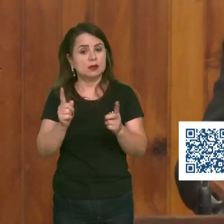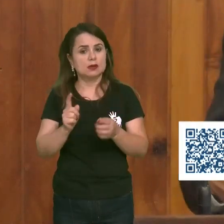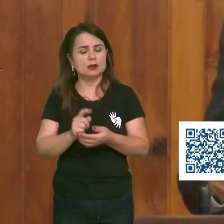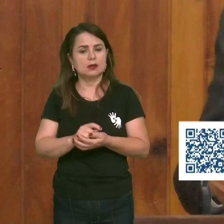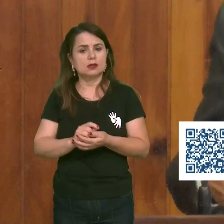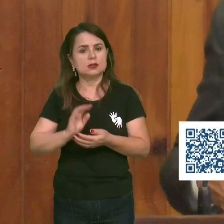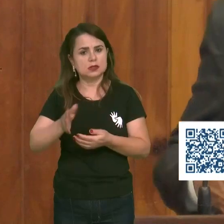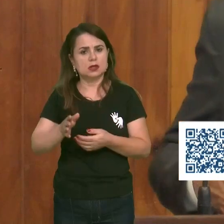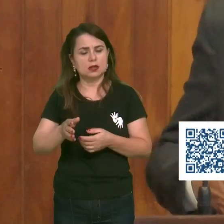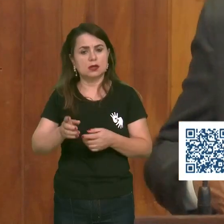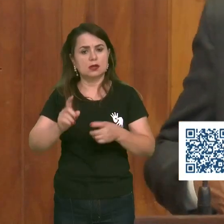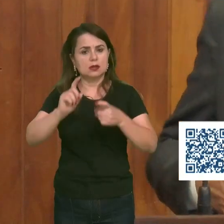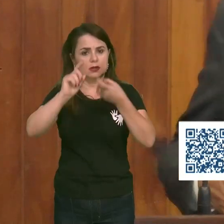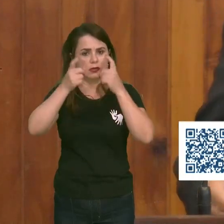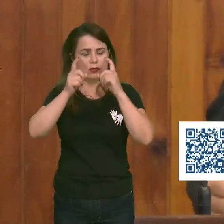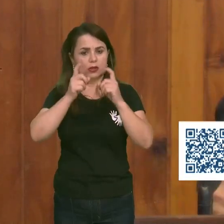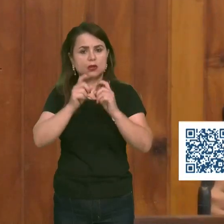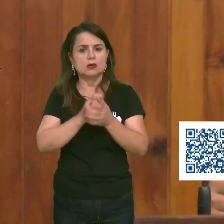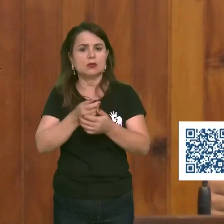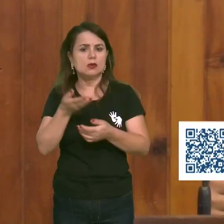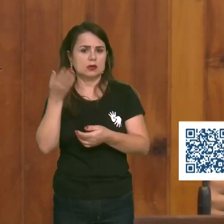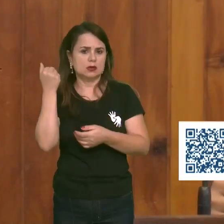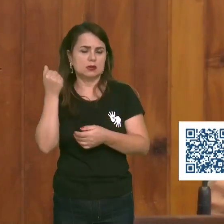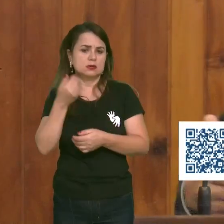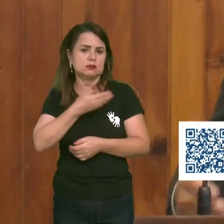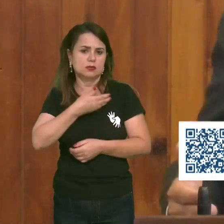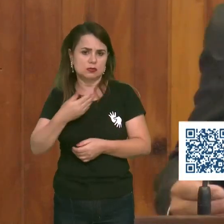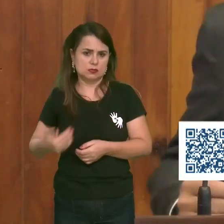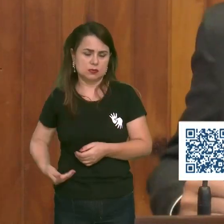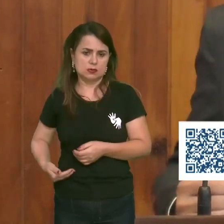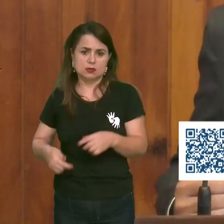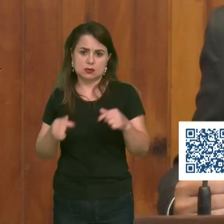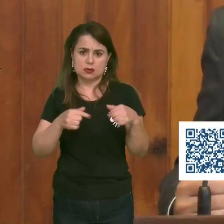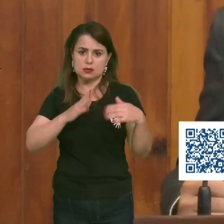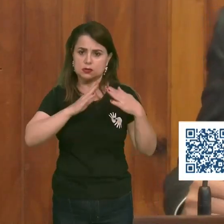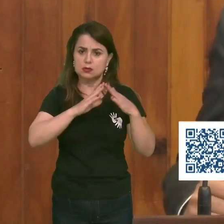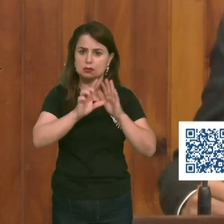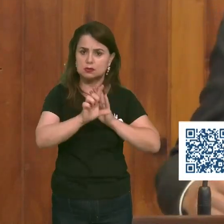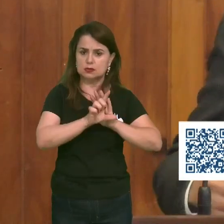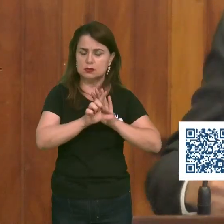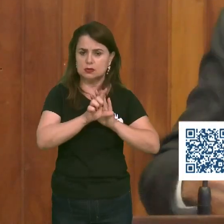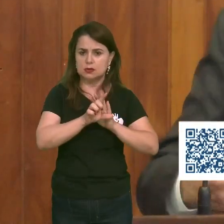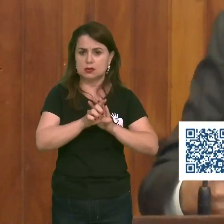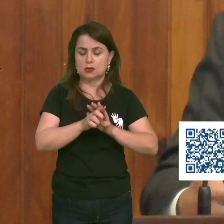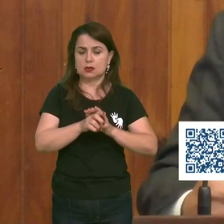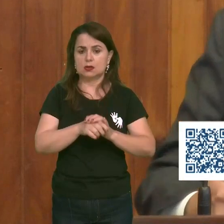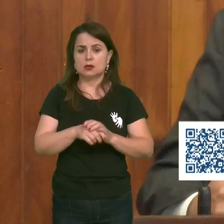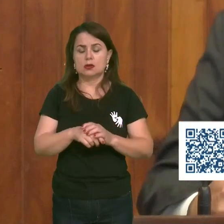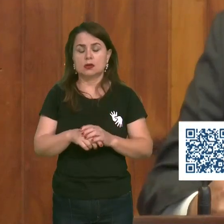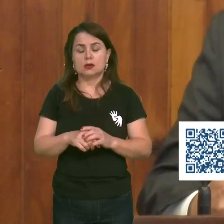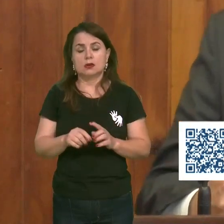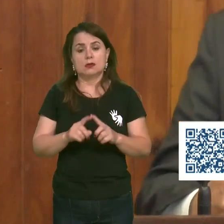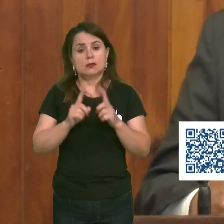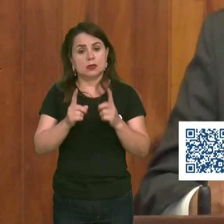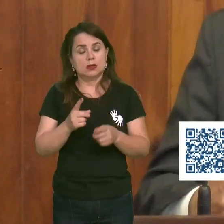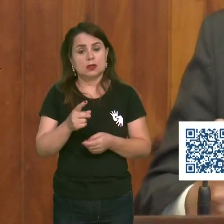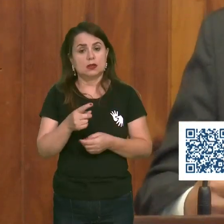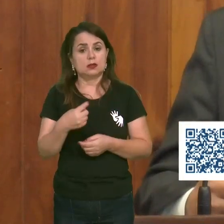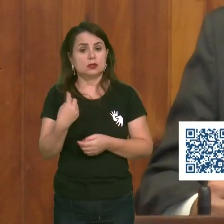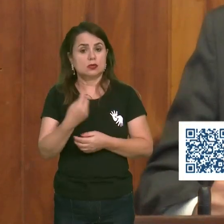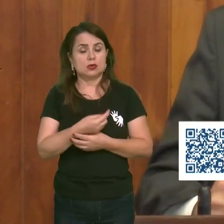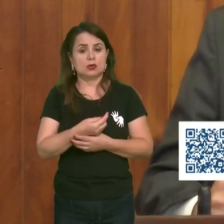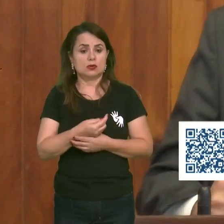até audiência pública nessa casa para se tratar dessas situações e a gente não vê